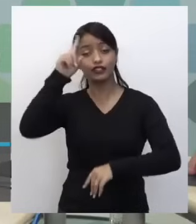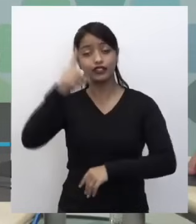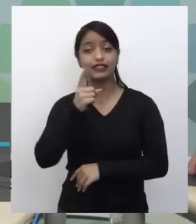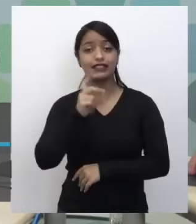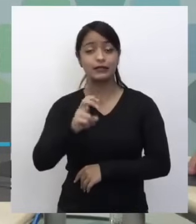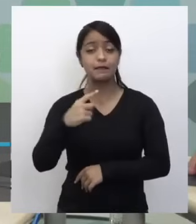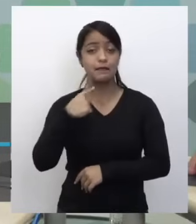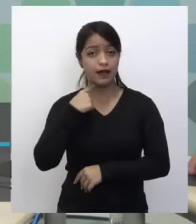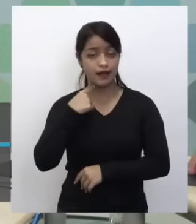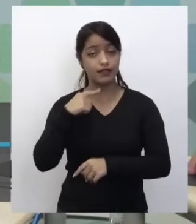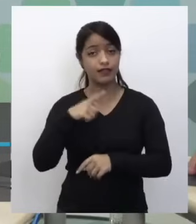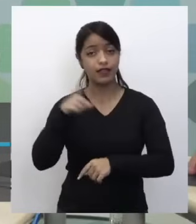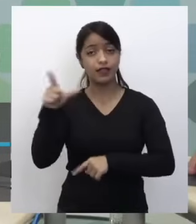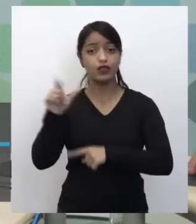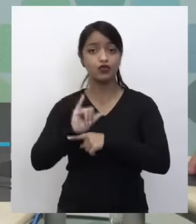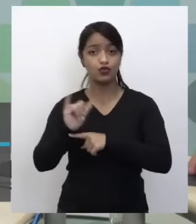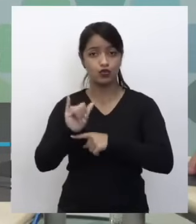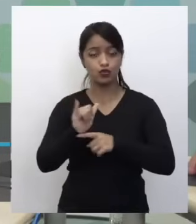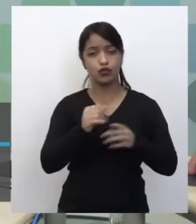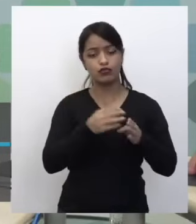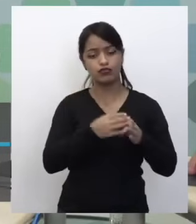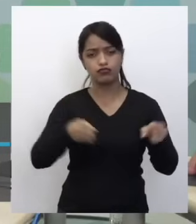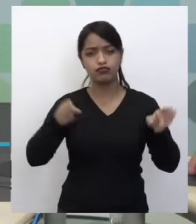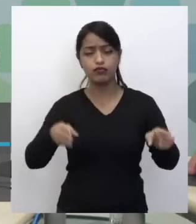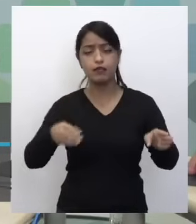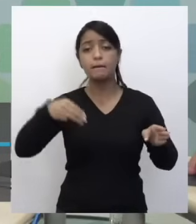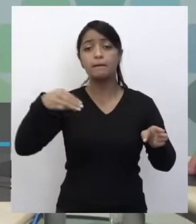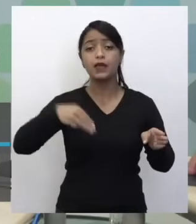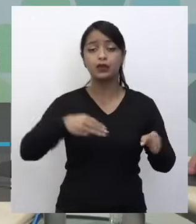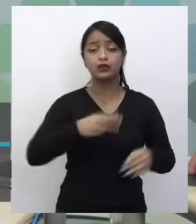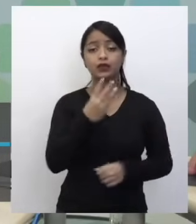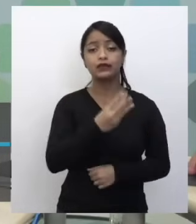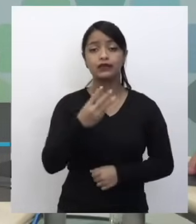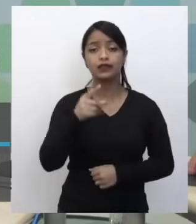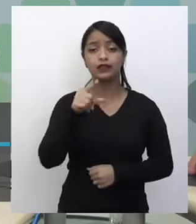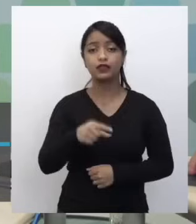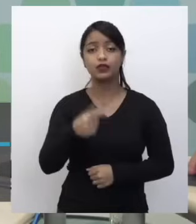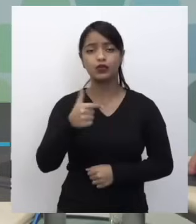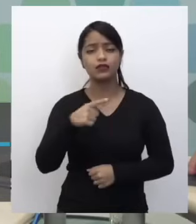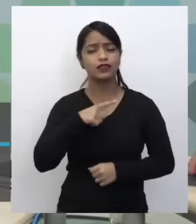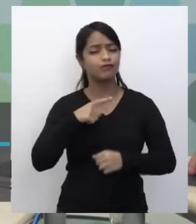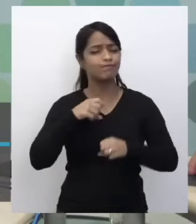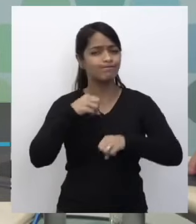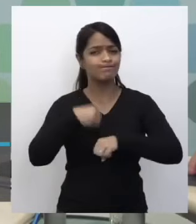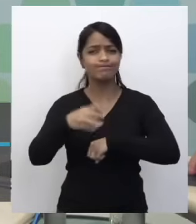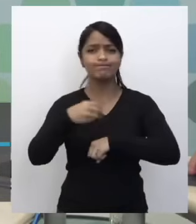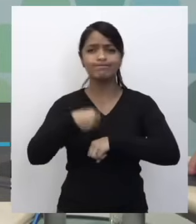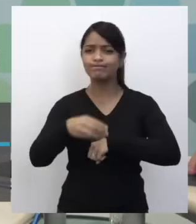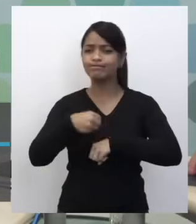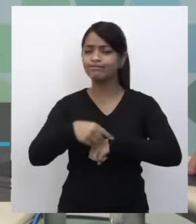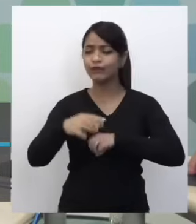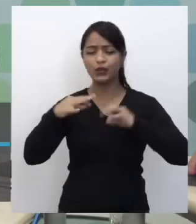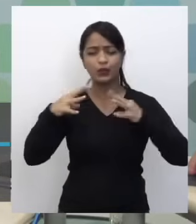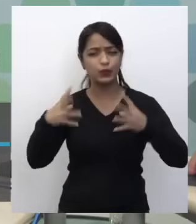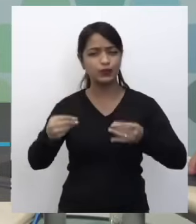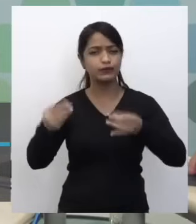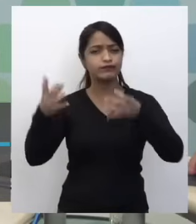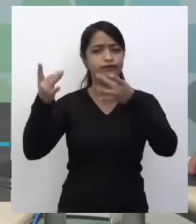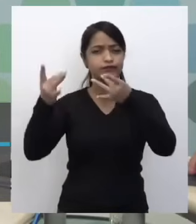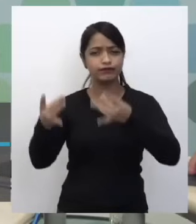YouTube. Tá? No minuto 33:12 vai ter todas as instruções para vocês construírem esse